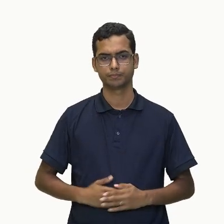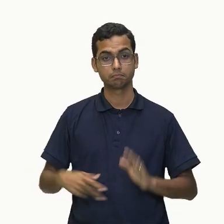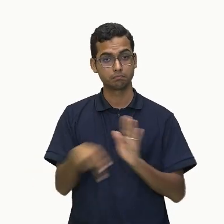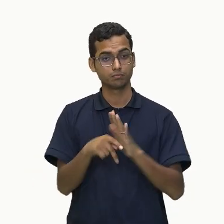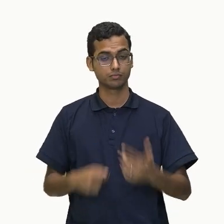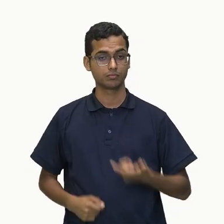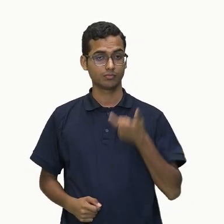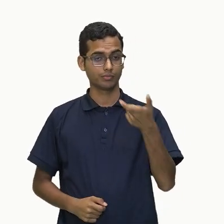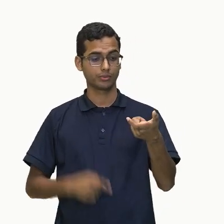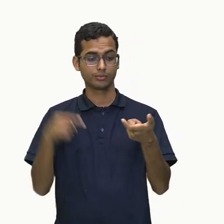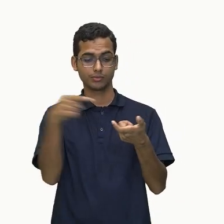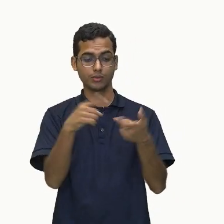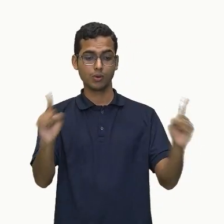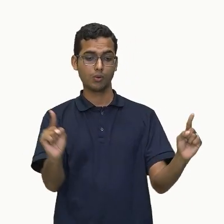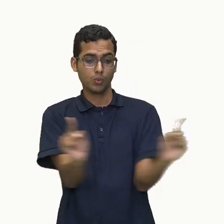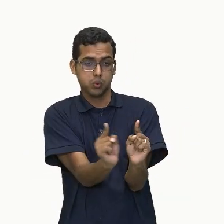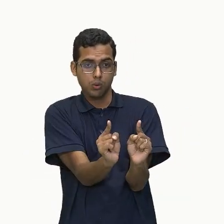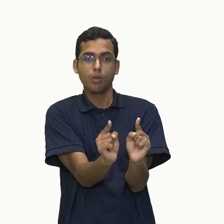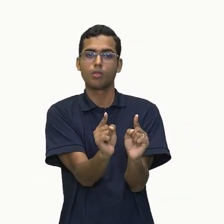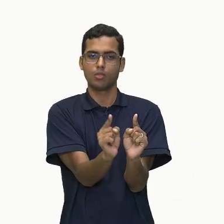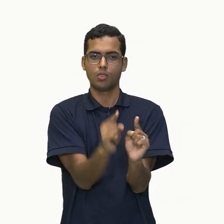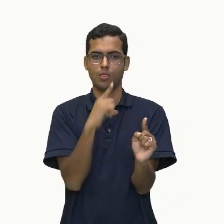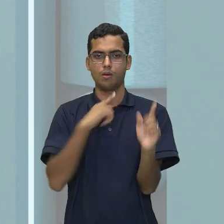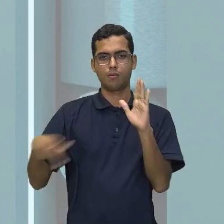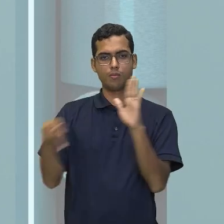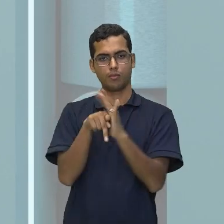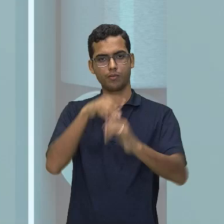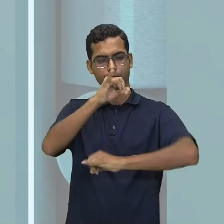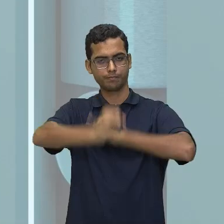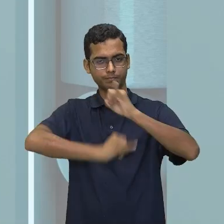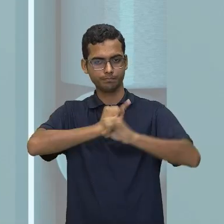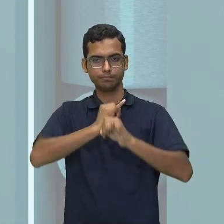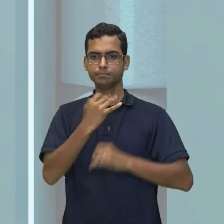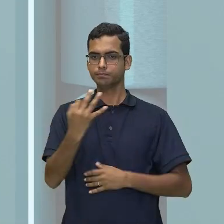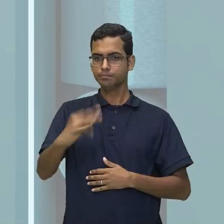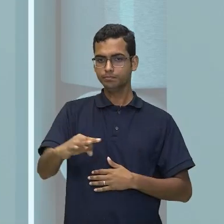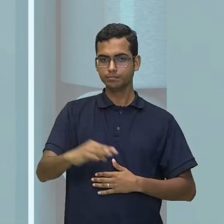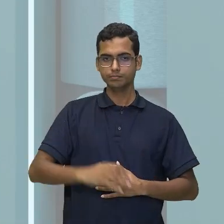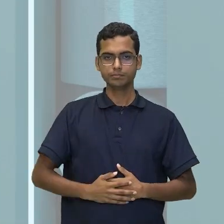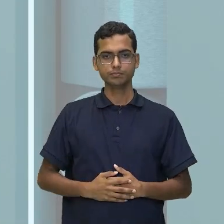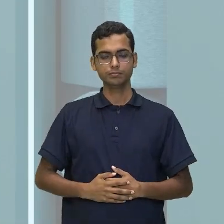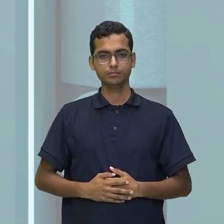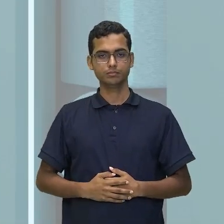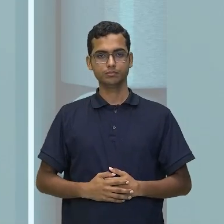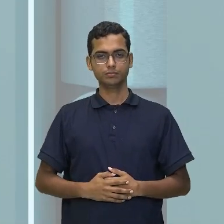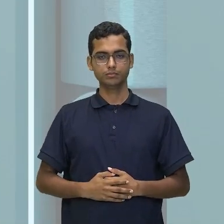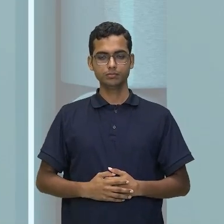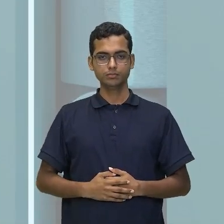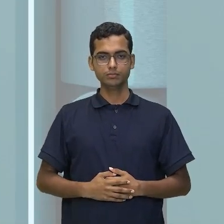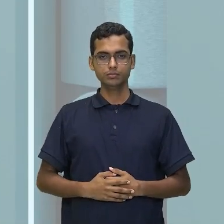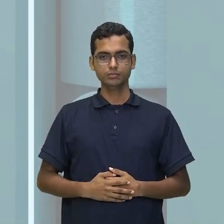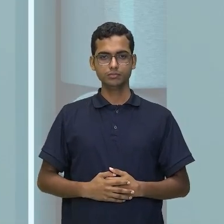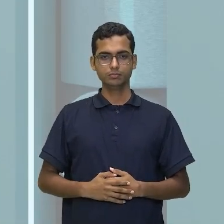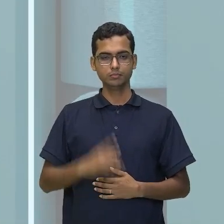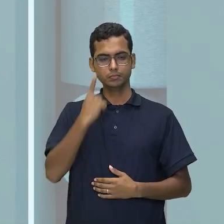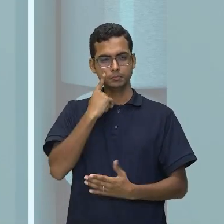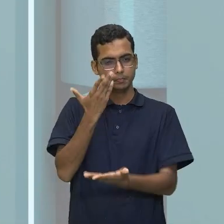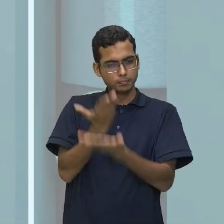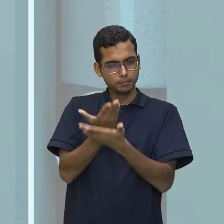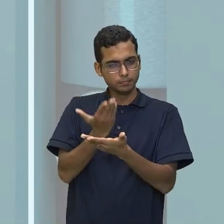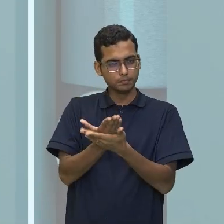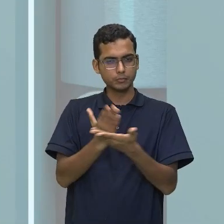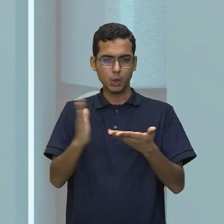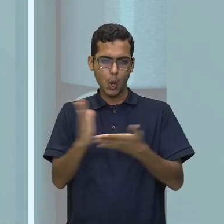palavras reduzidas, né, na internet. Então, até aqui nós vimos algumas abreviações, né,